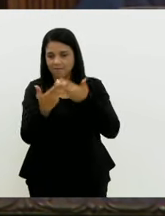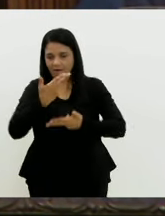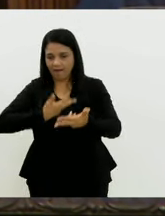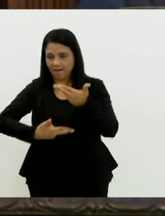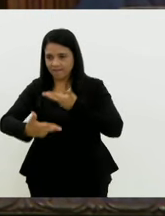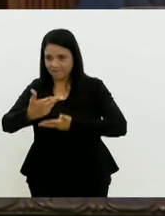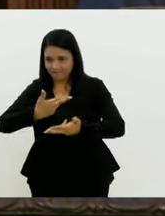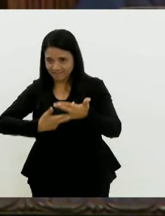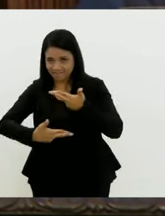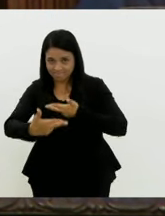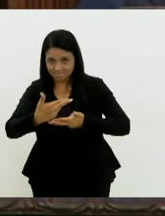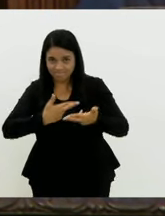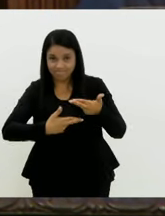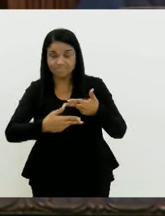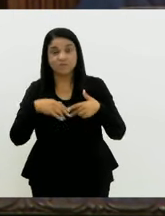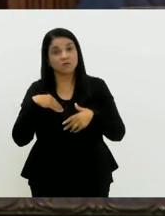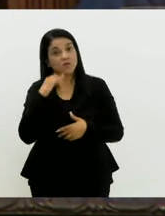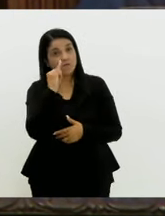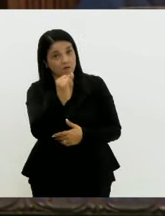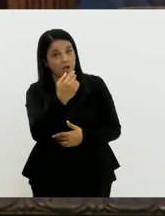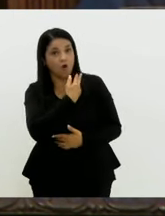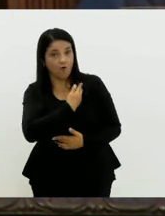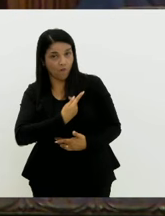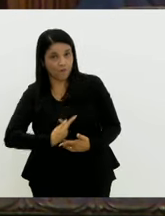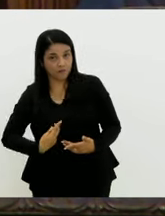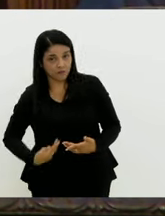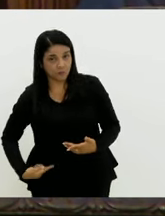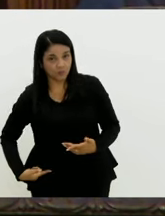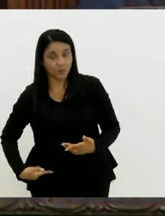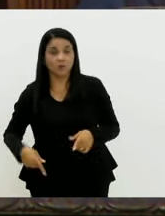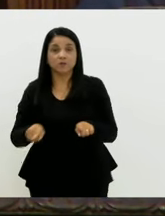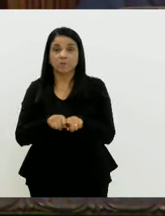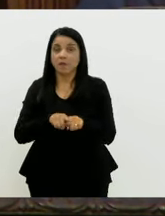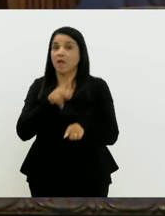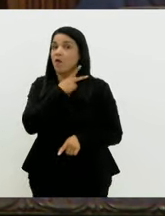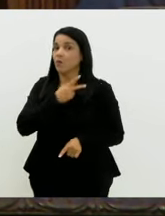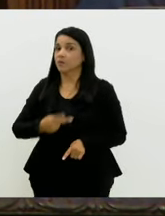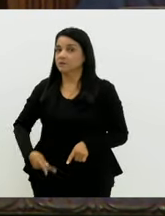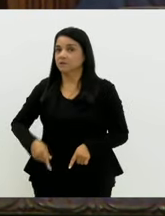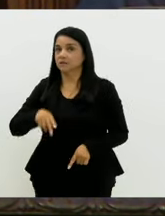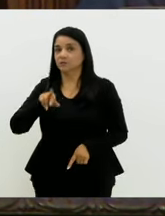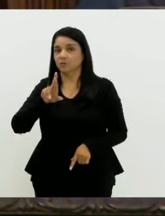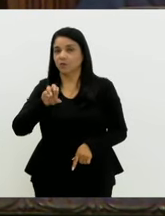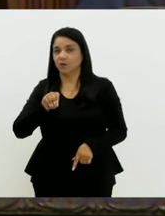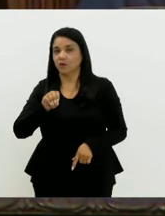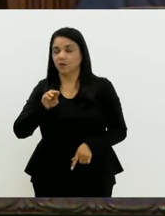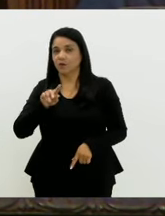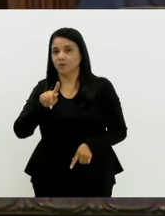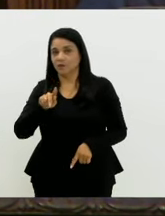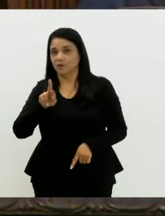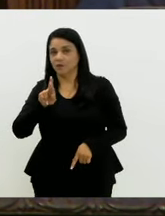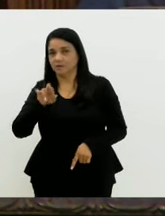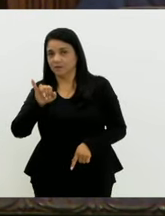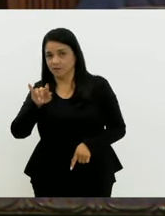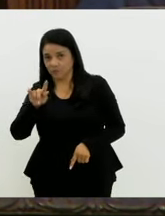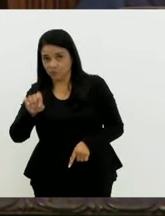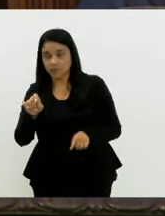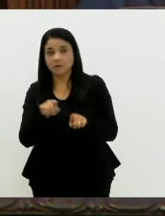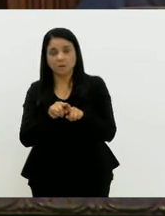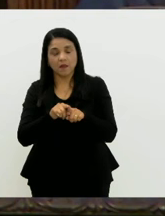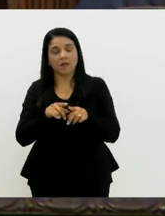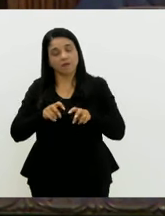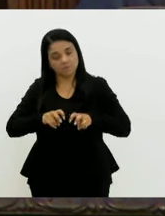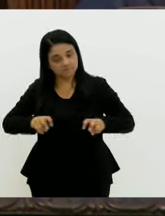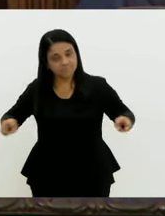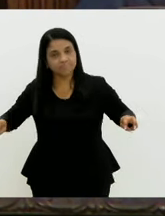eu tenho dito muito ao governador, ao presidente Bacelar e aos demais componentes da mesa, que isso é muito bom